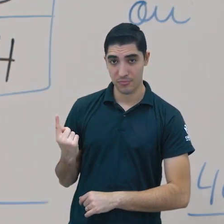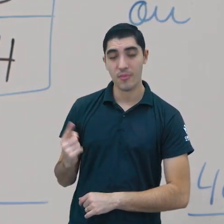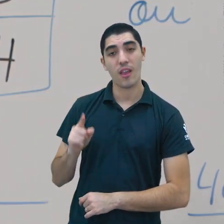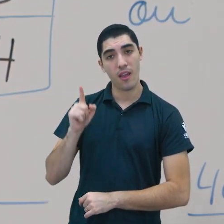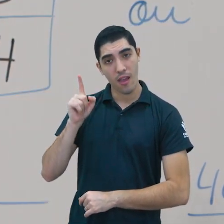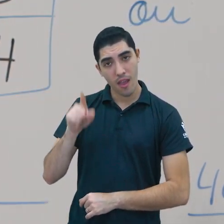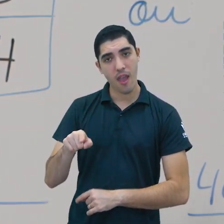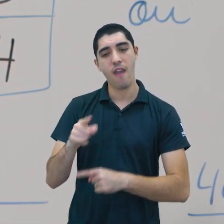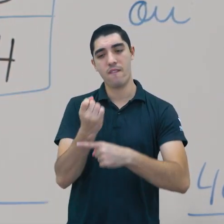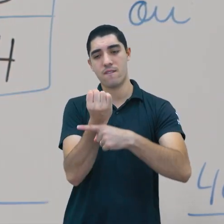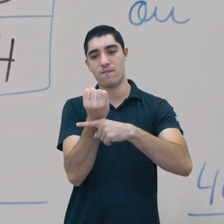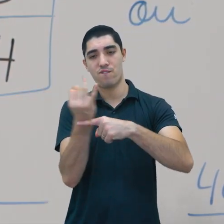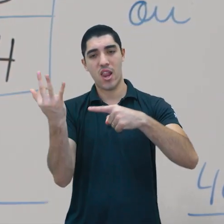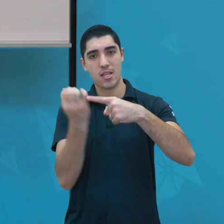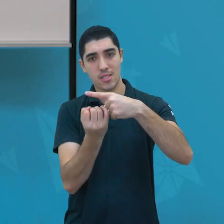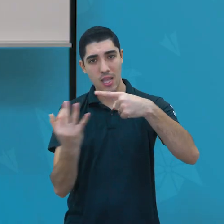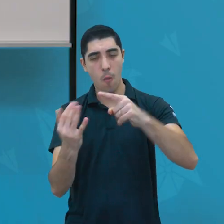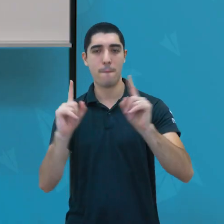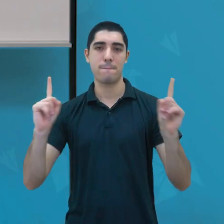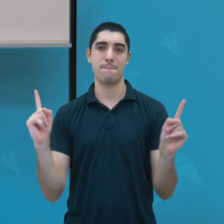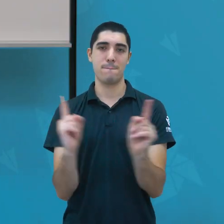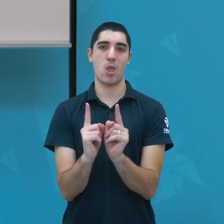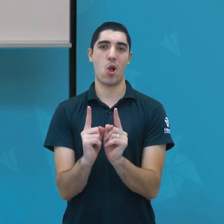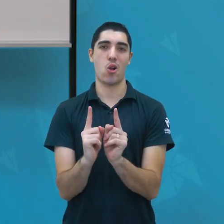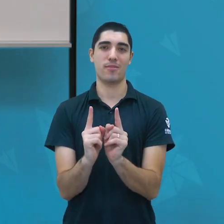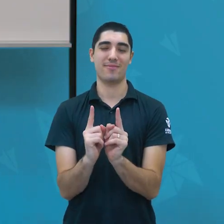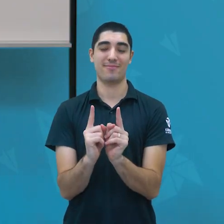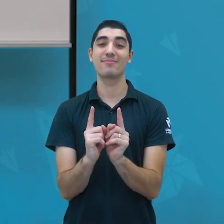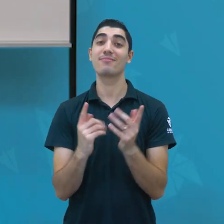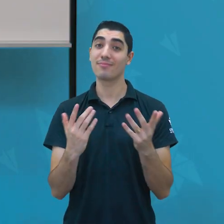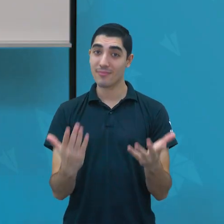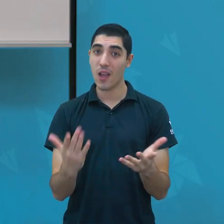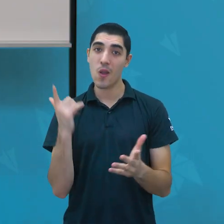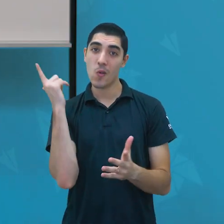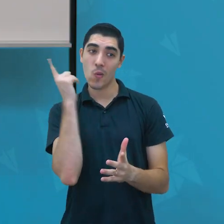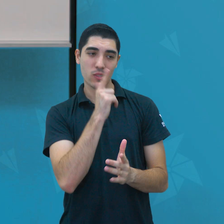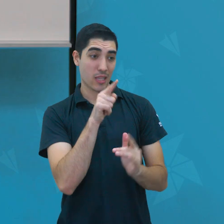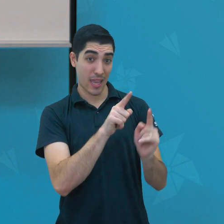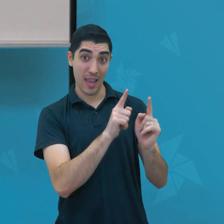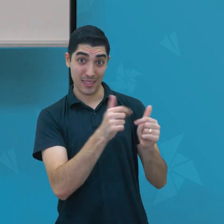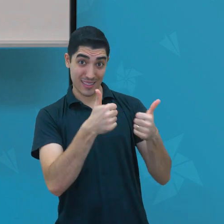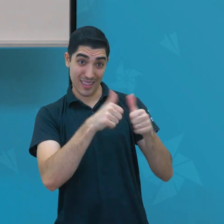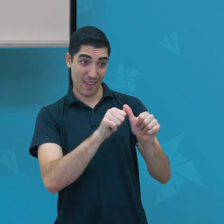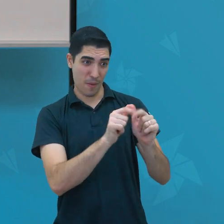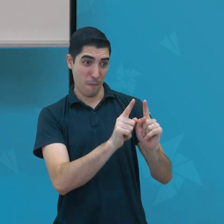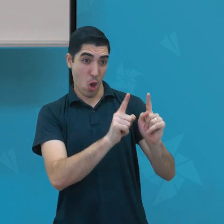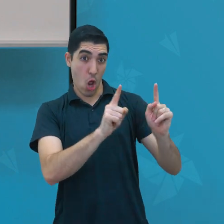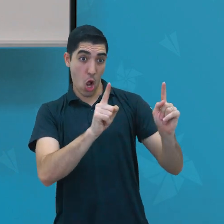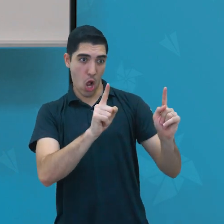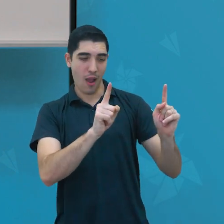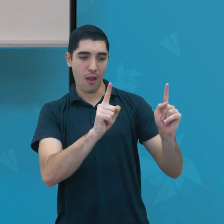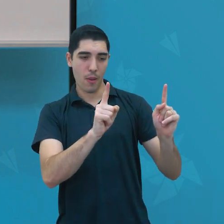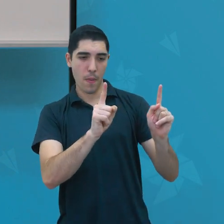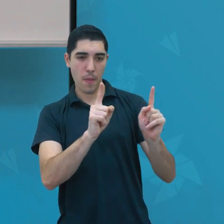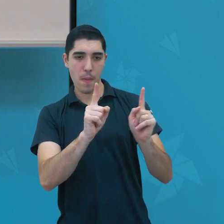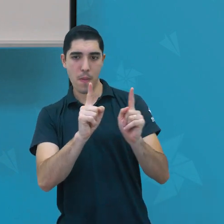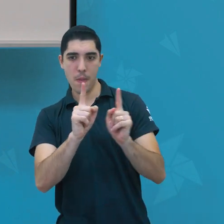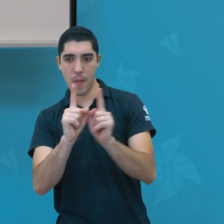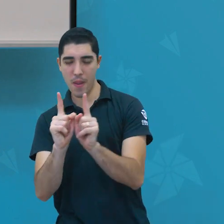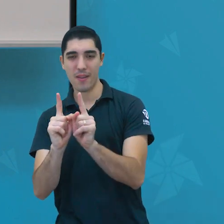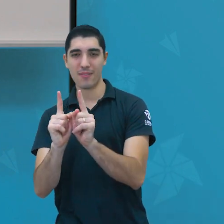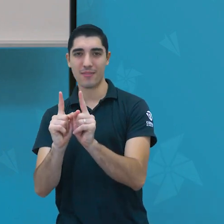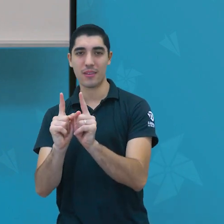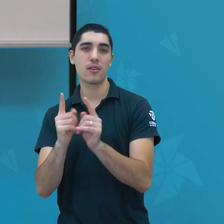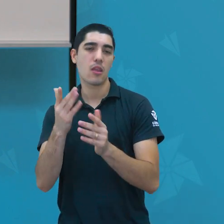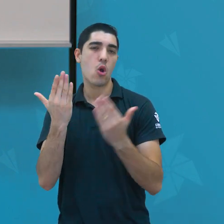fração irredutível. Minha fração irredutível. Eu simplifiquei até chegar na fração irredutível. E se